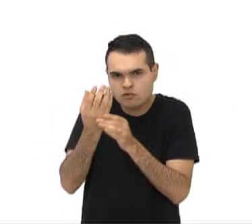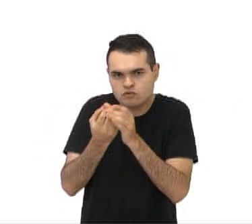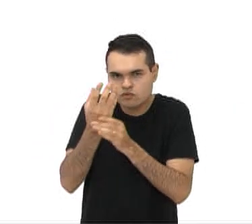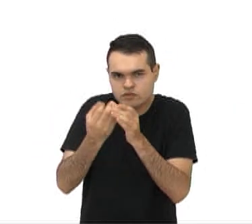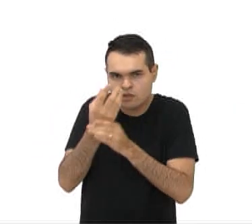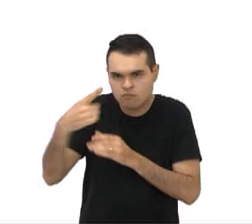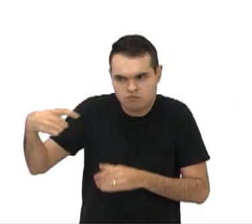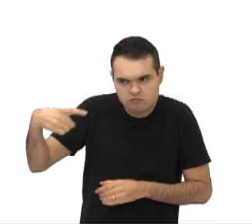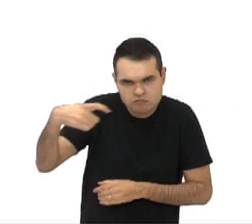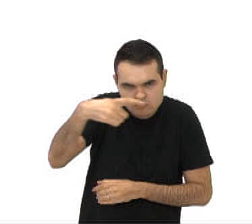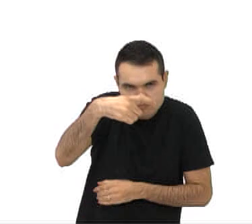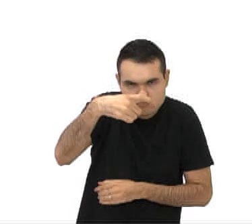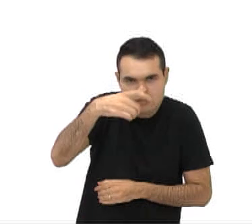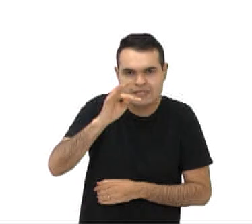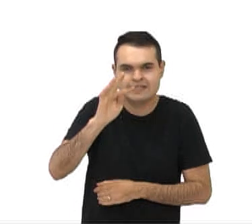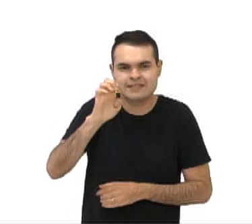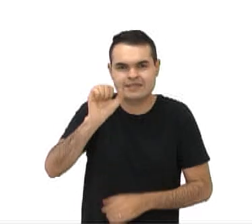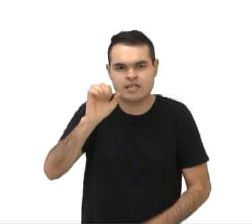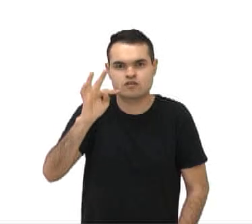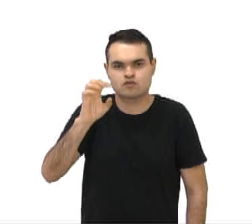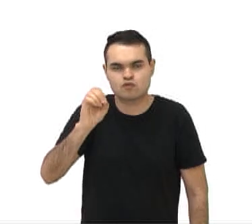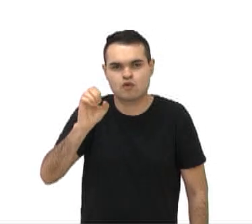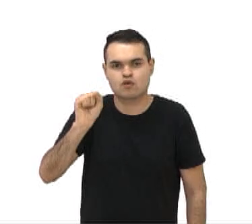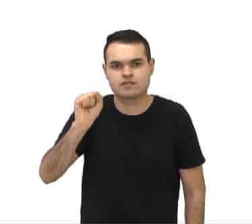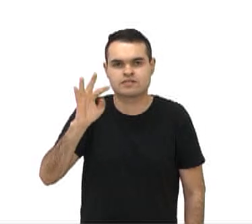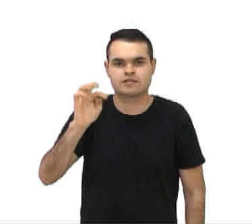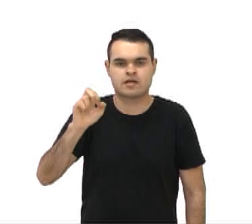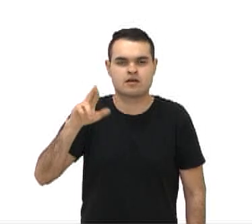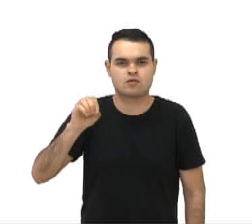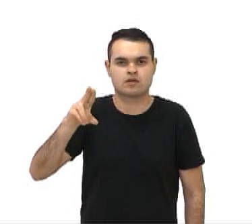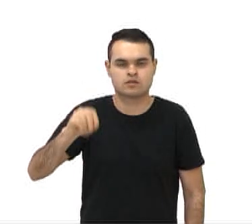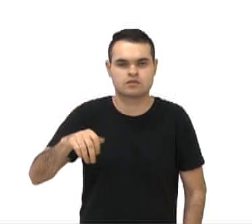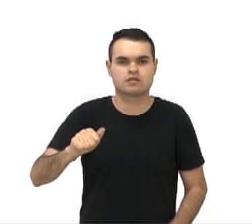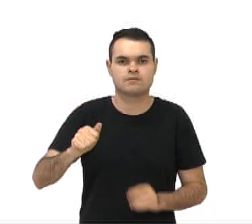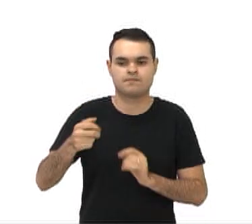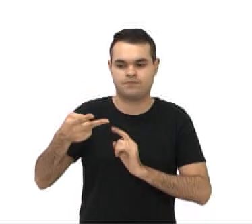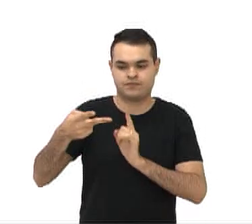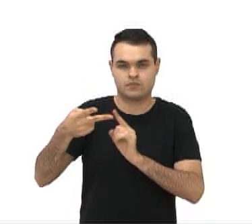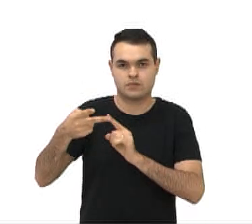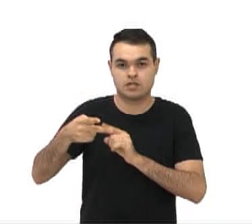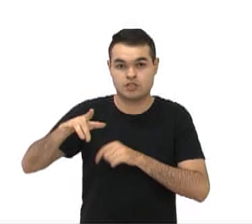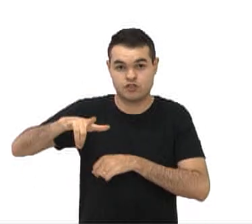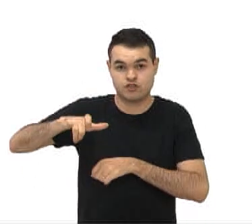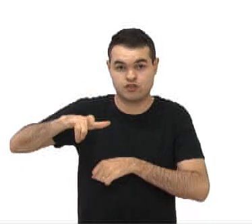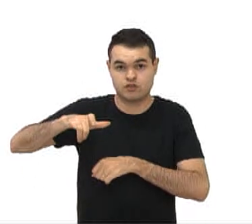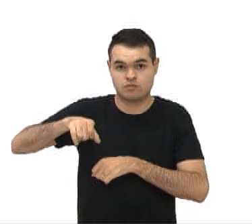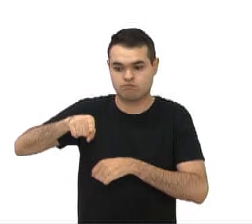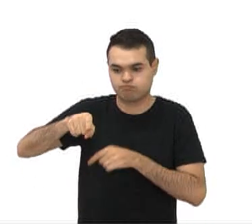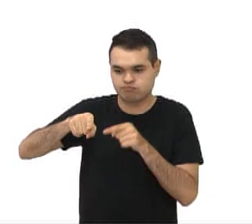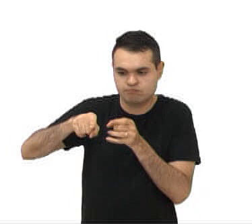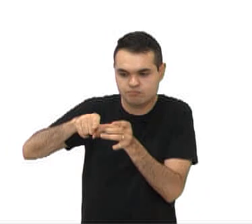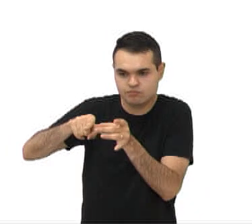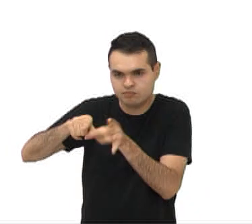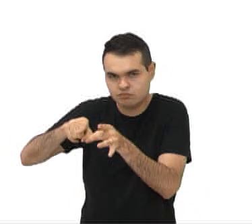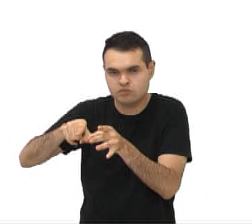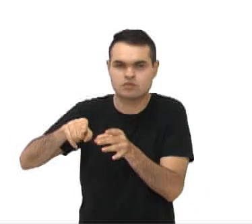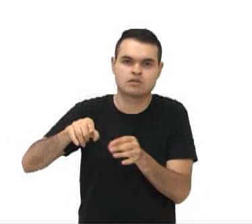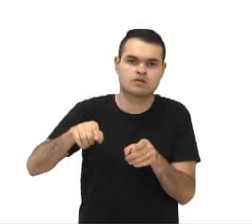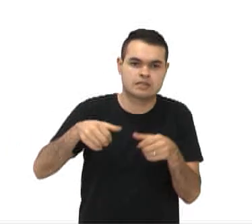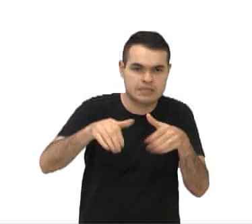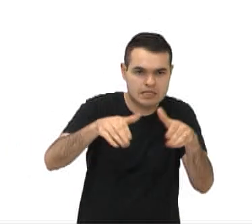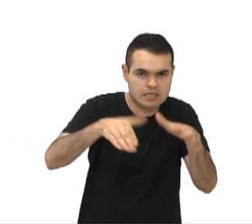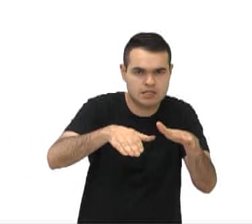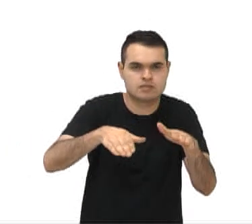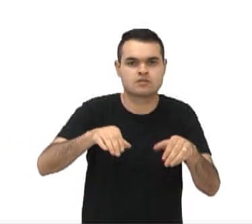espermatozoides e da testosterona. Segundo, a uretra masculina é comum ao sistema reprodutor e excretor, ou seja, por